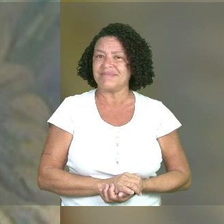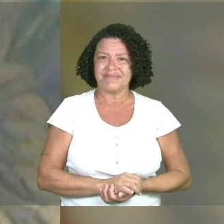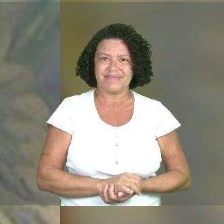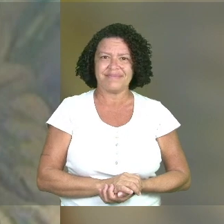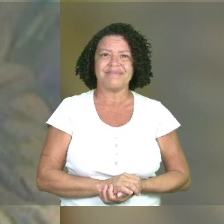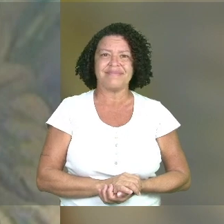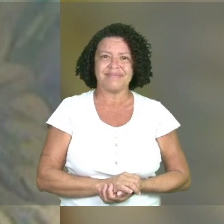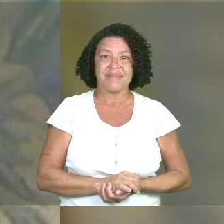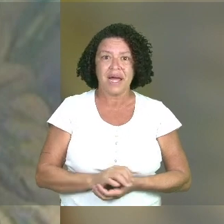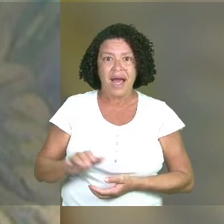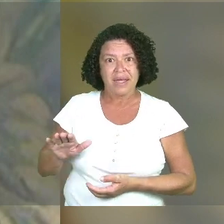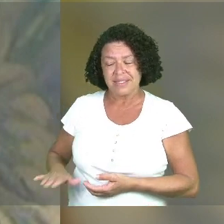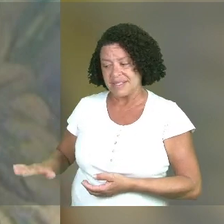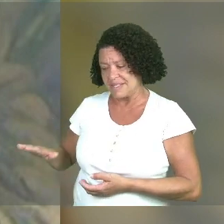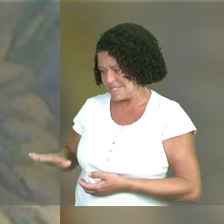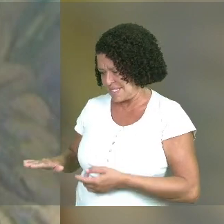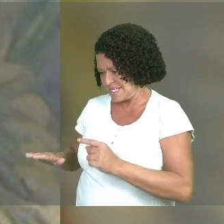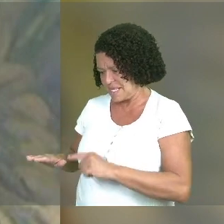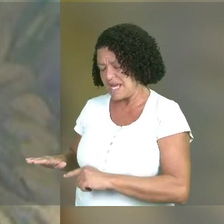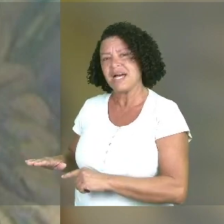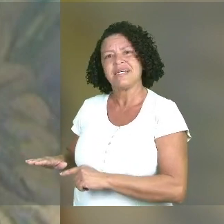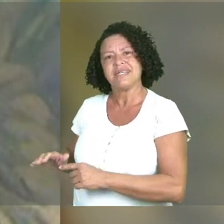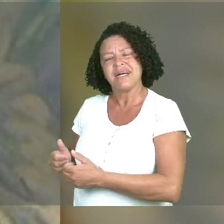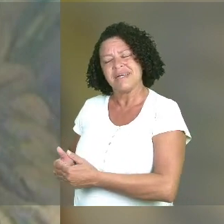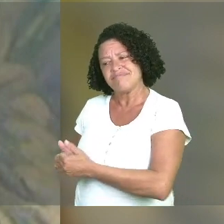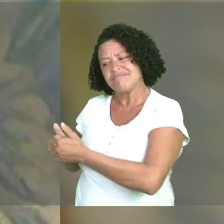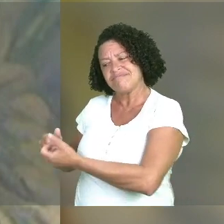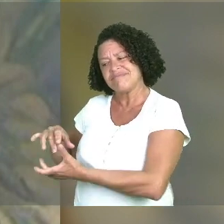à criança o guia,